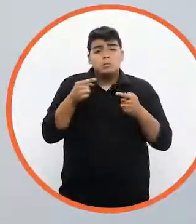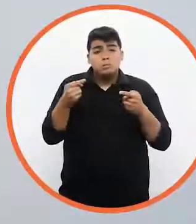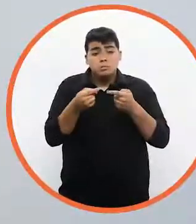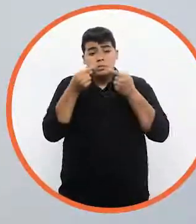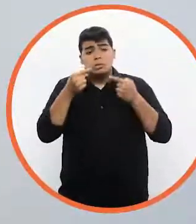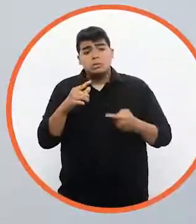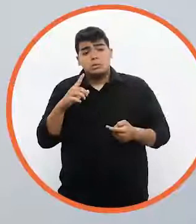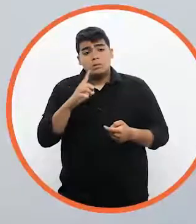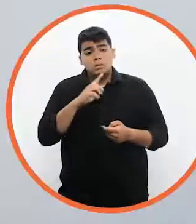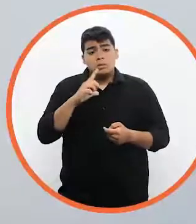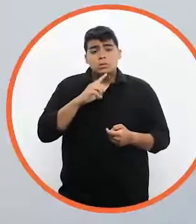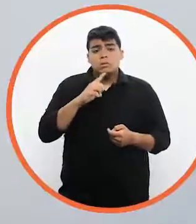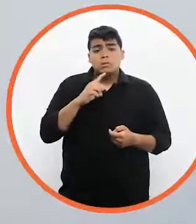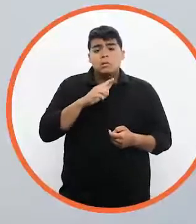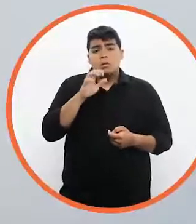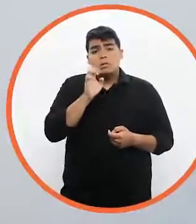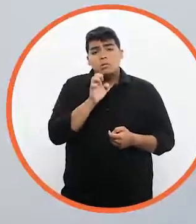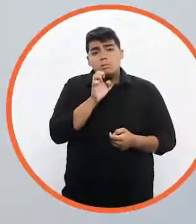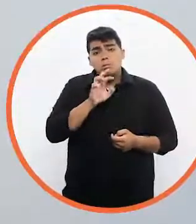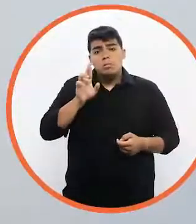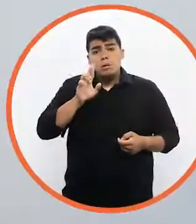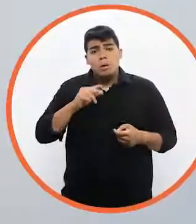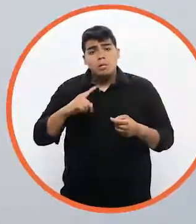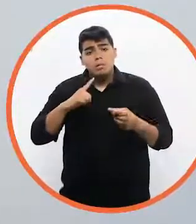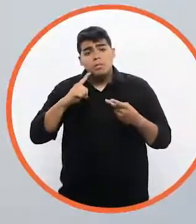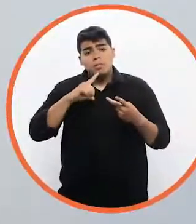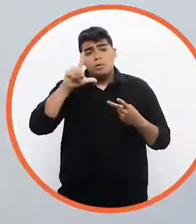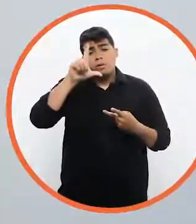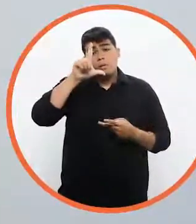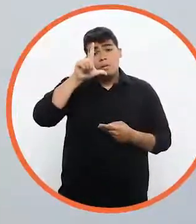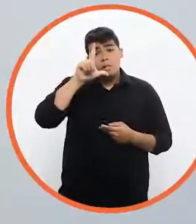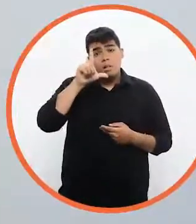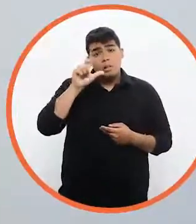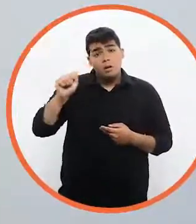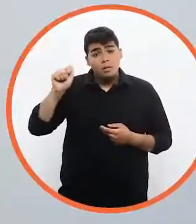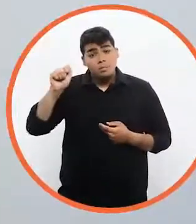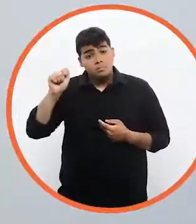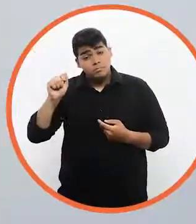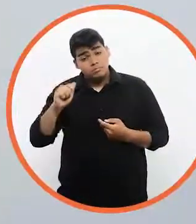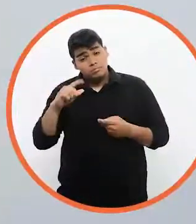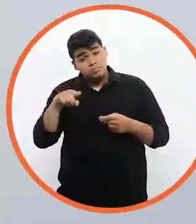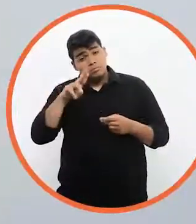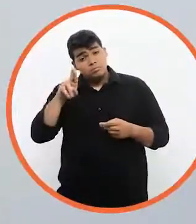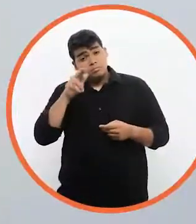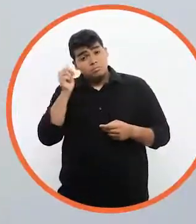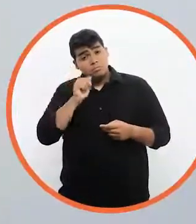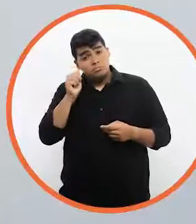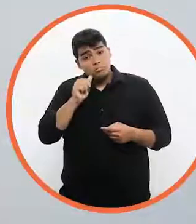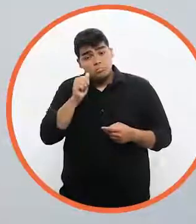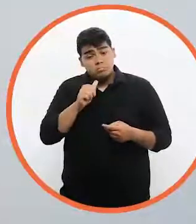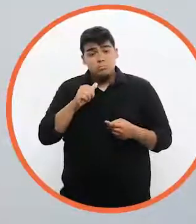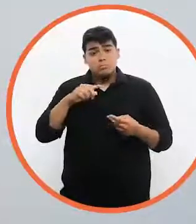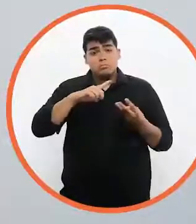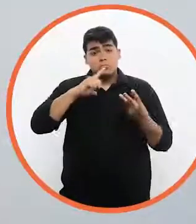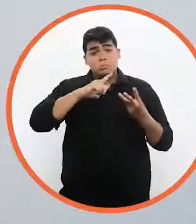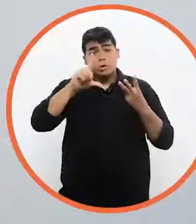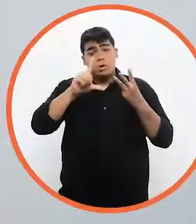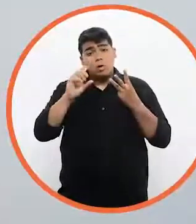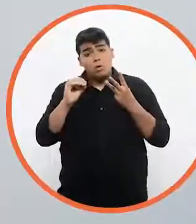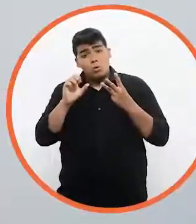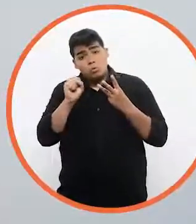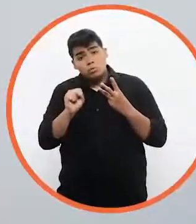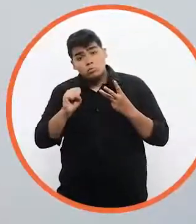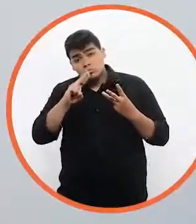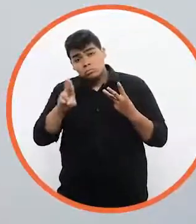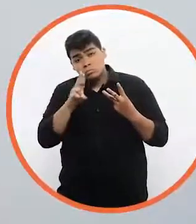tenho um el, que é usado para palavras masculinas no singular. Eu tenho um la, que é utilizado para palavras femininas no singular. Eu tenho um los, que